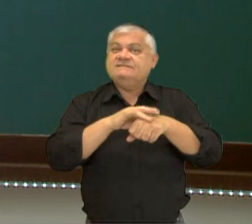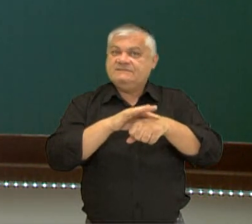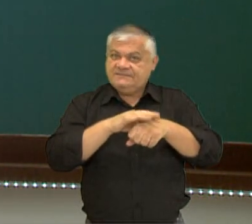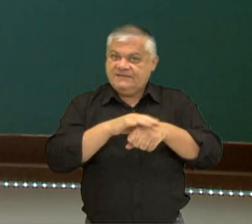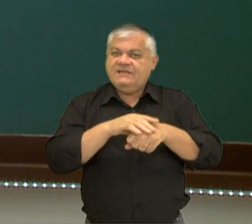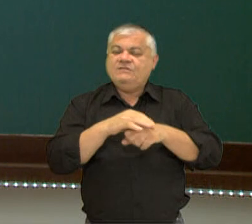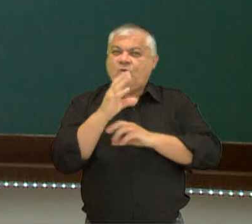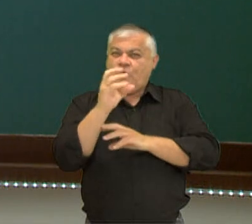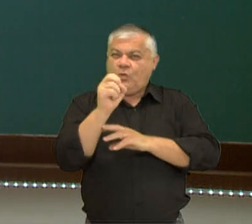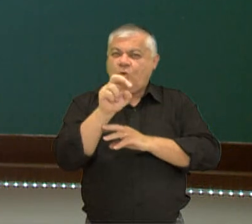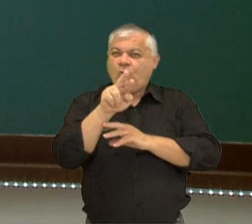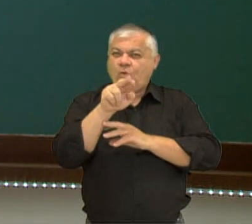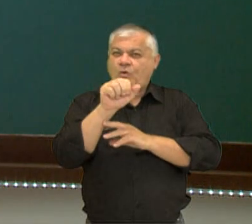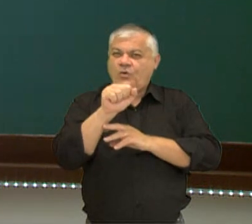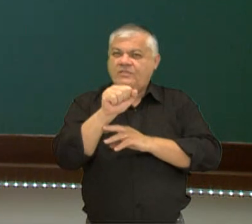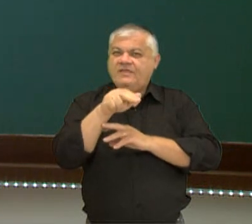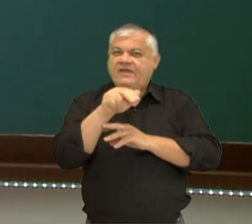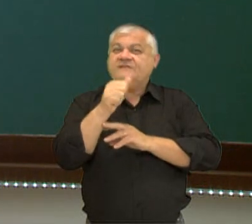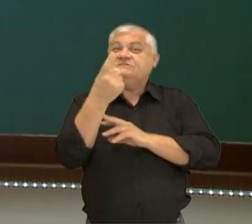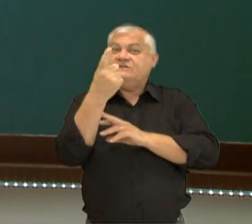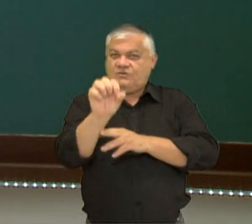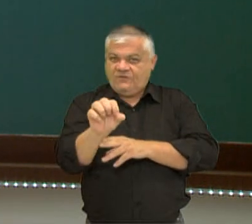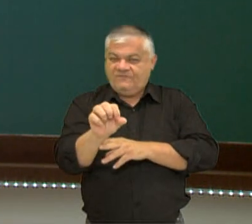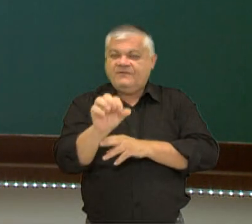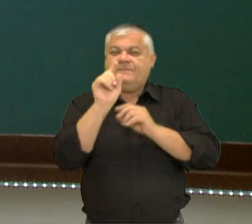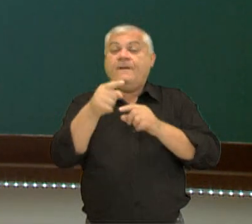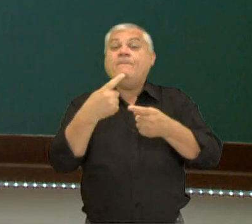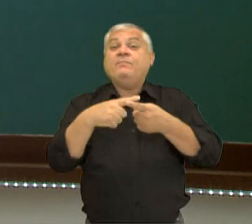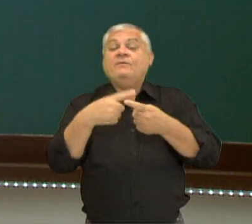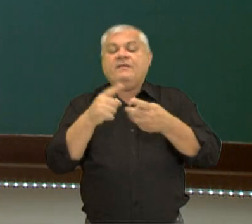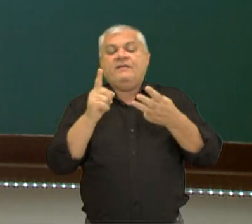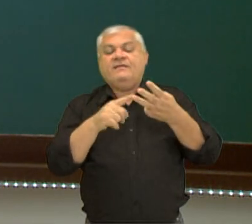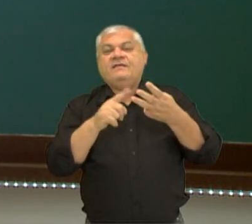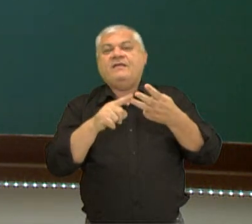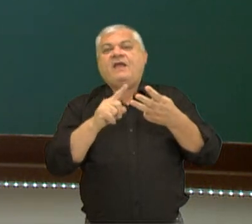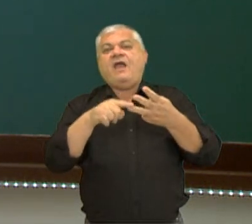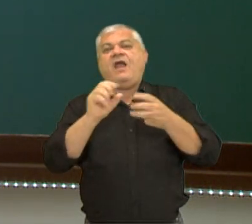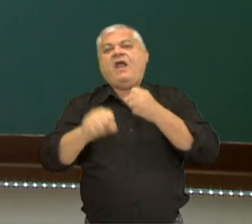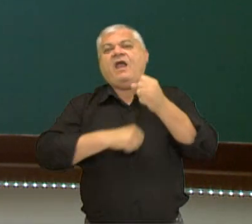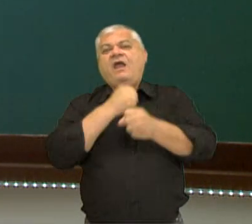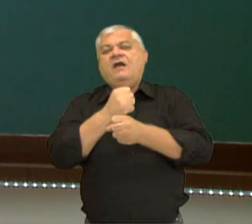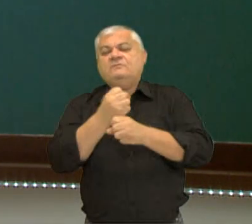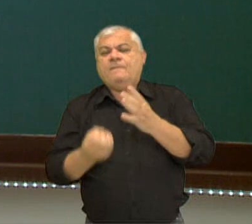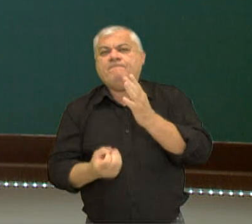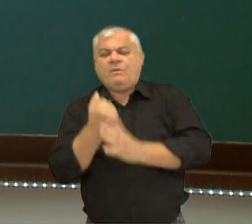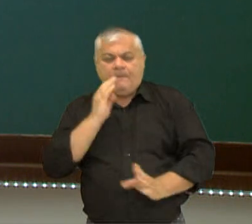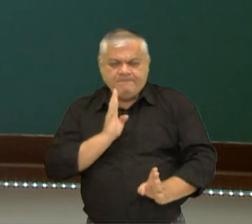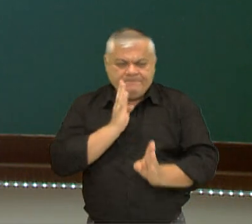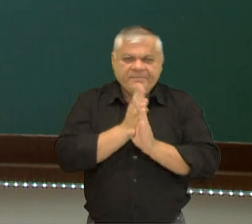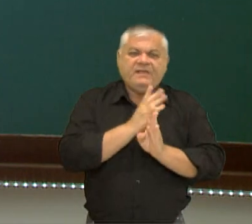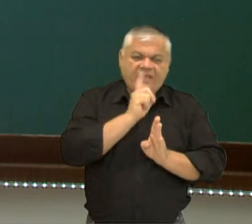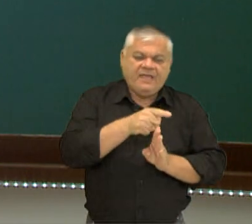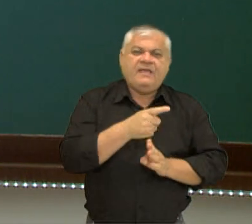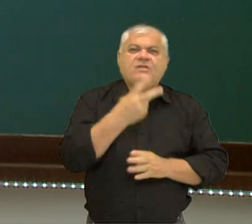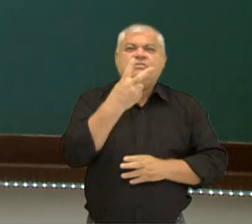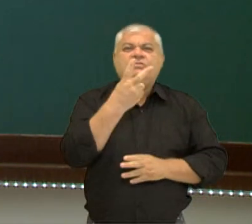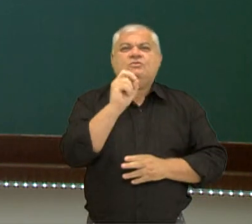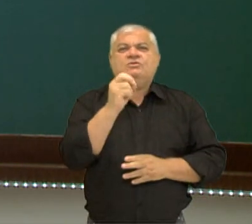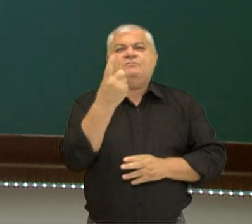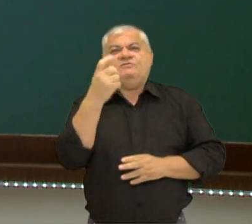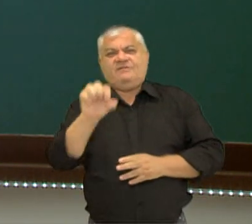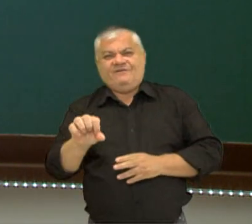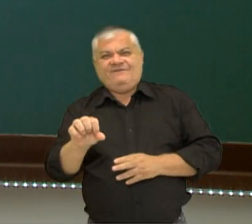do coronavírus 19, por ser o ano da primeira identificação dessa nova doença.